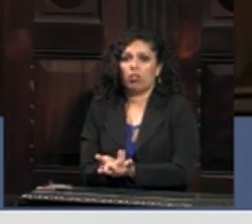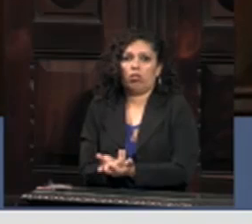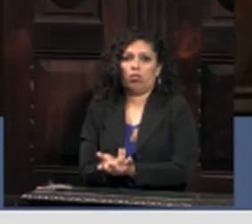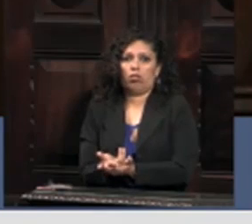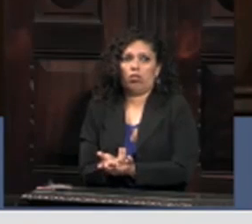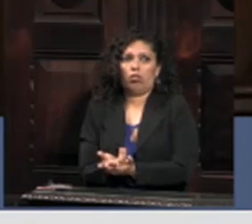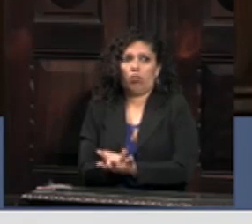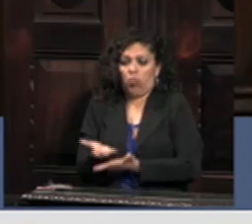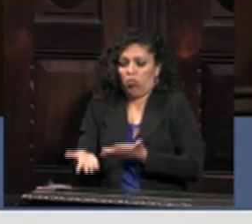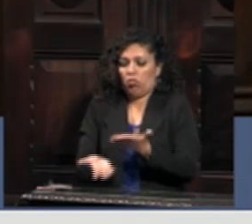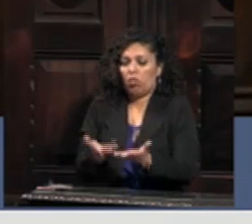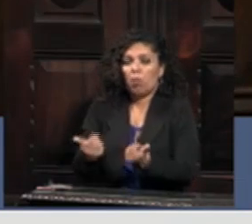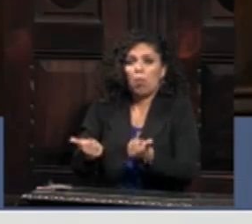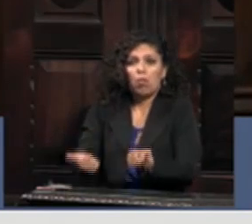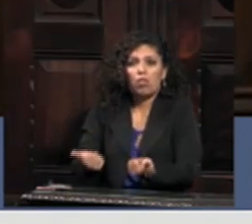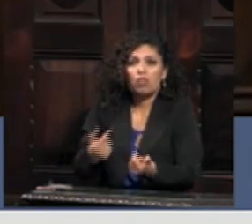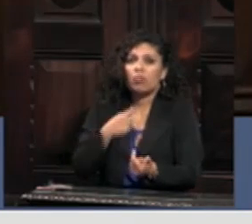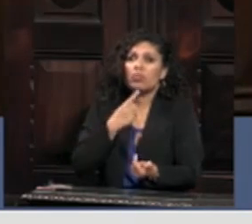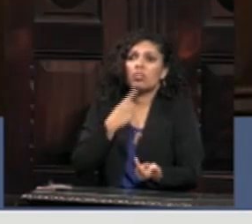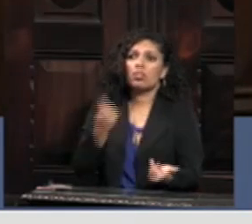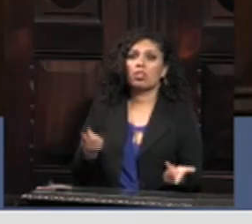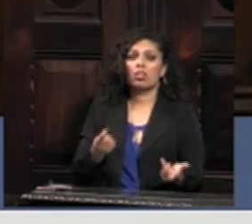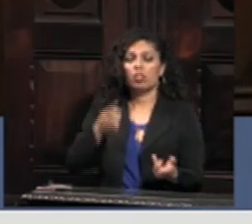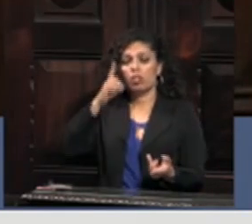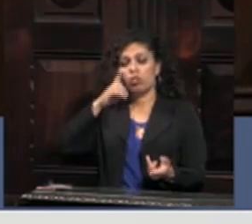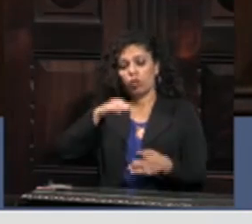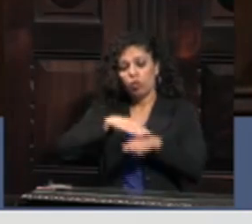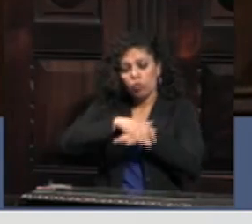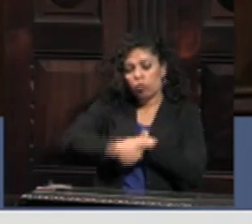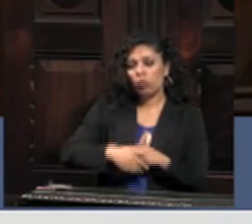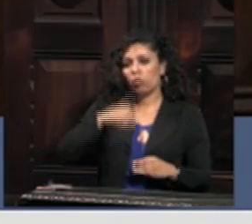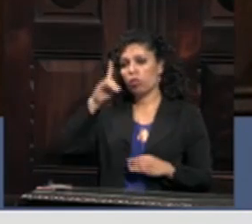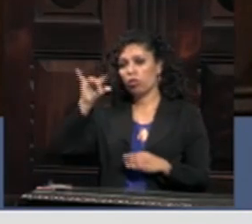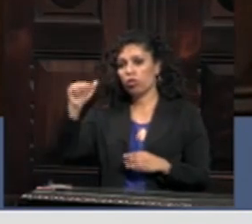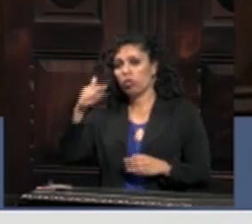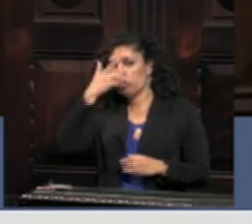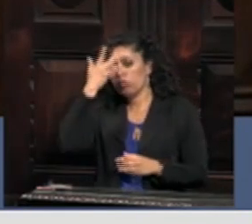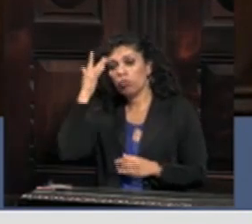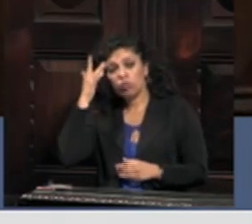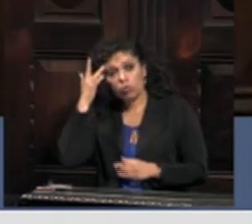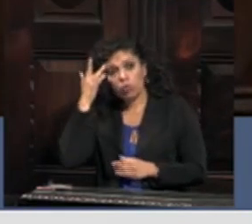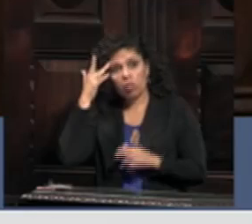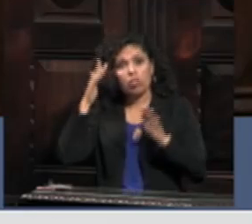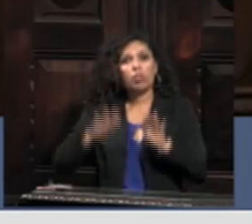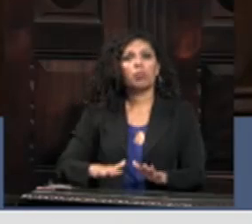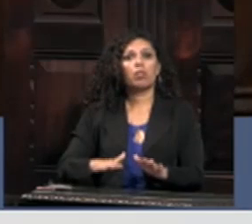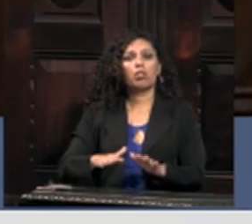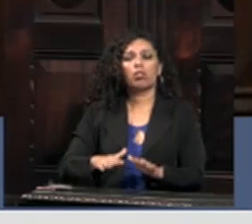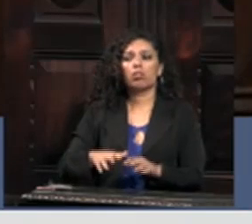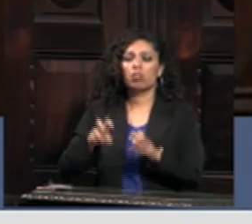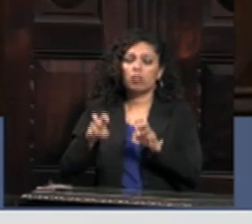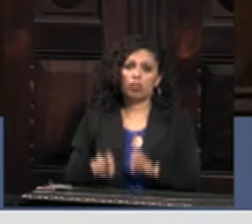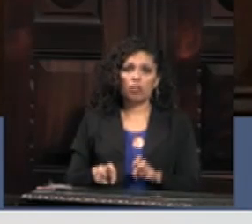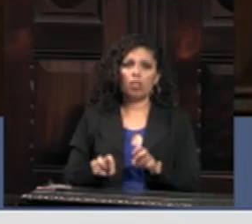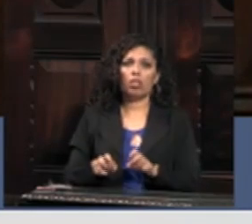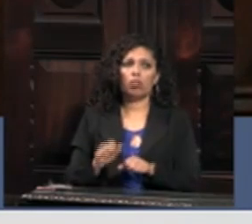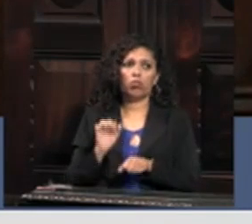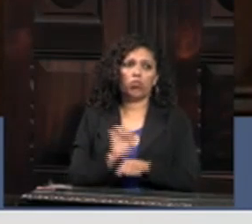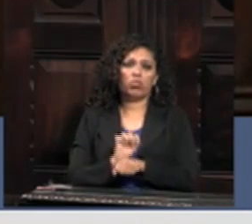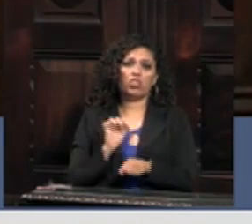Nós deixamos pessoas durante dias nas cadeiras das